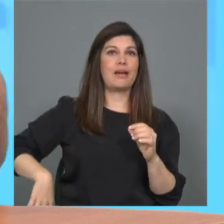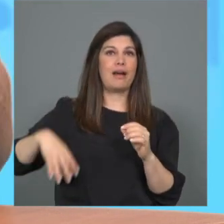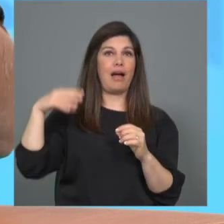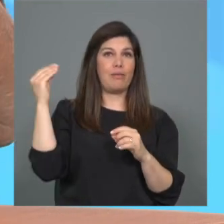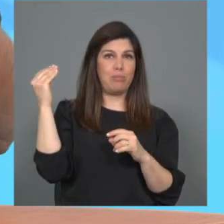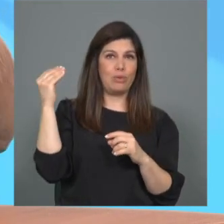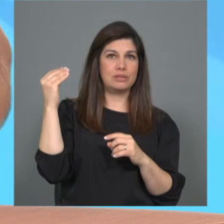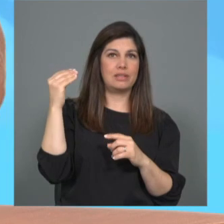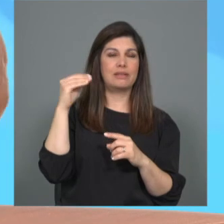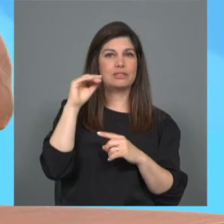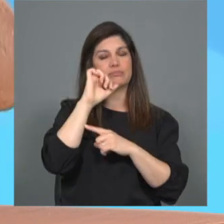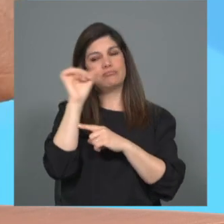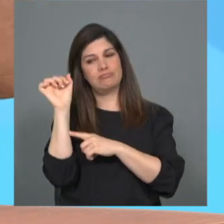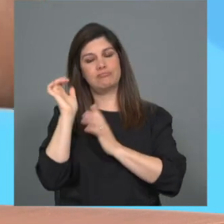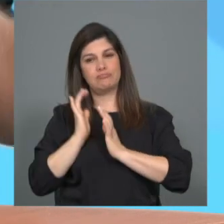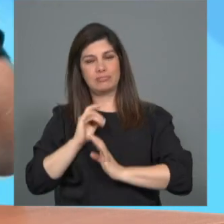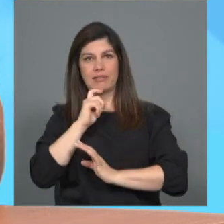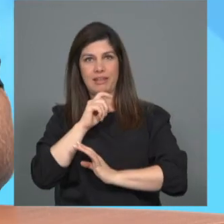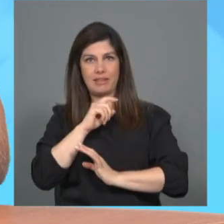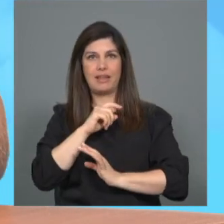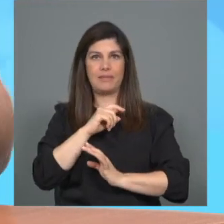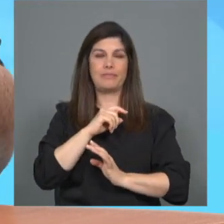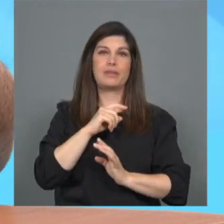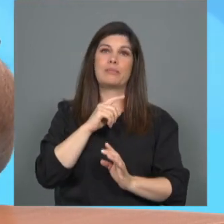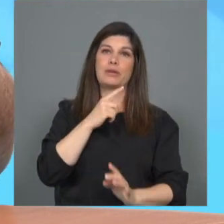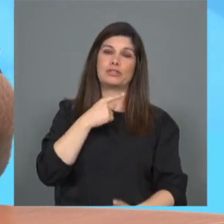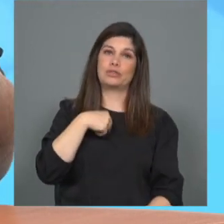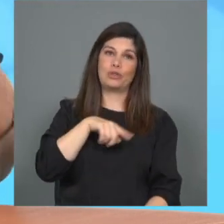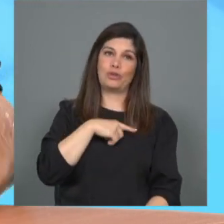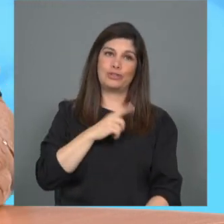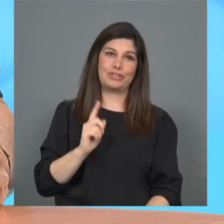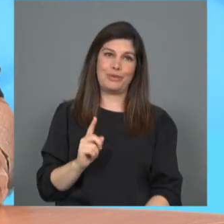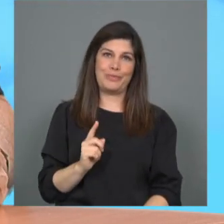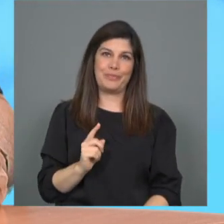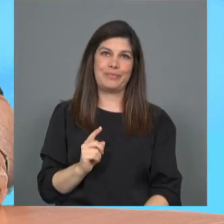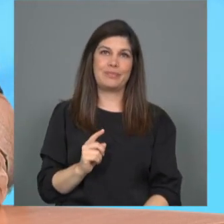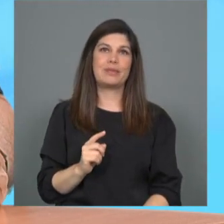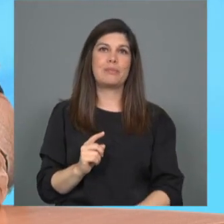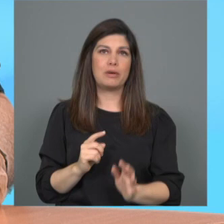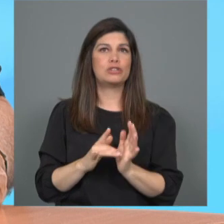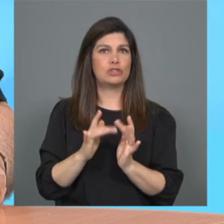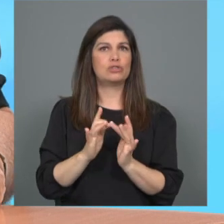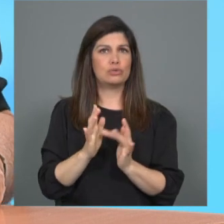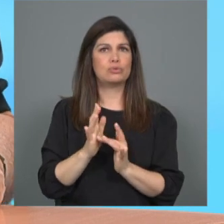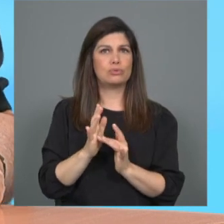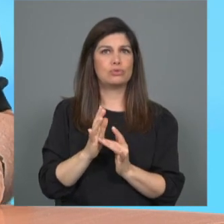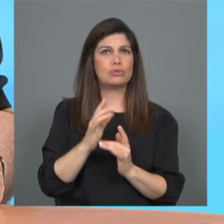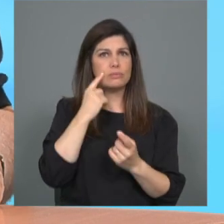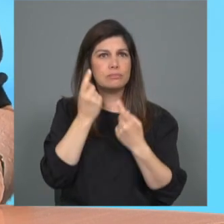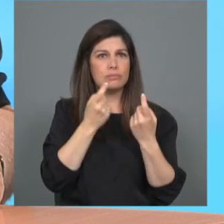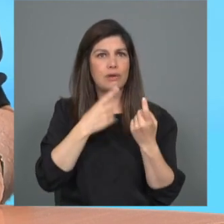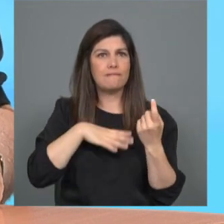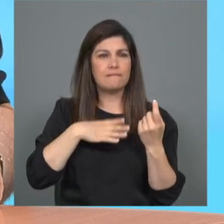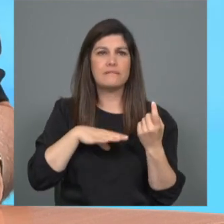é? E os pássaros têm onde fazer os seus ninhos. Portanto, mas Jesus estava sempre à procura de descanso, ou para um